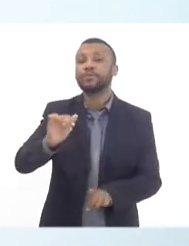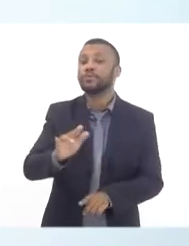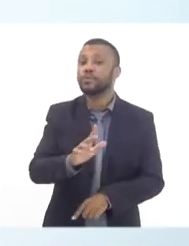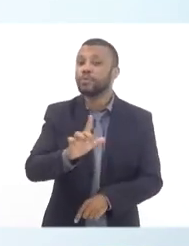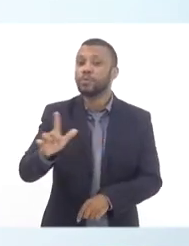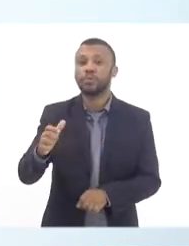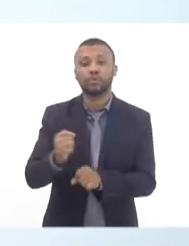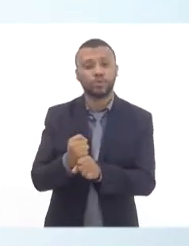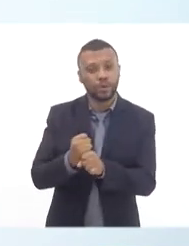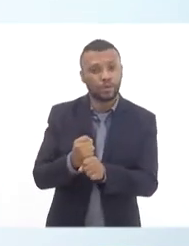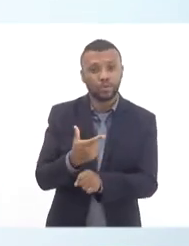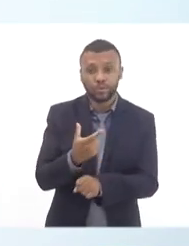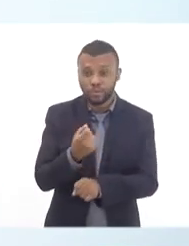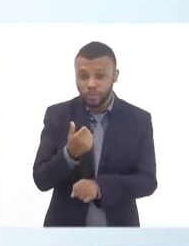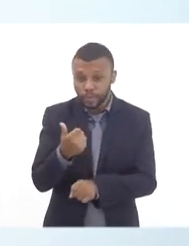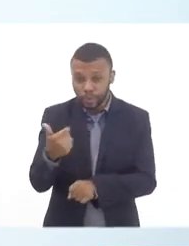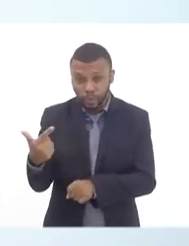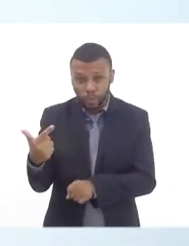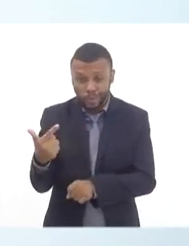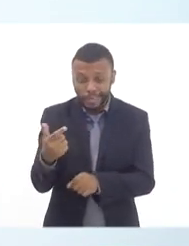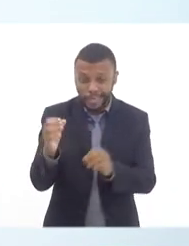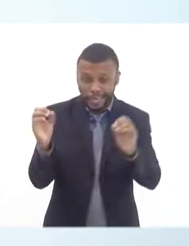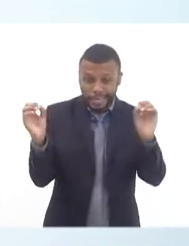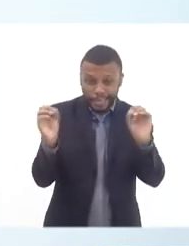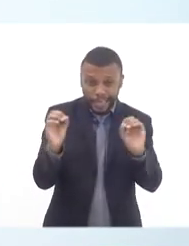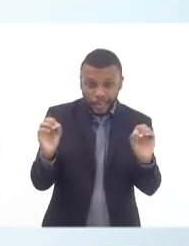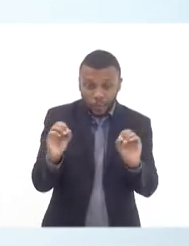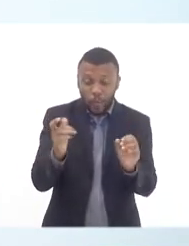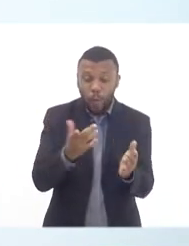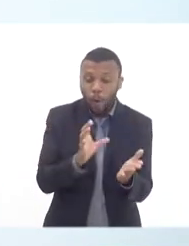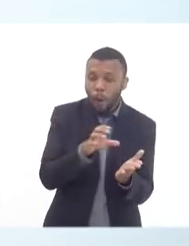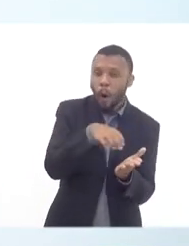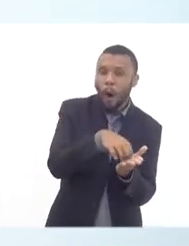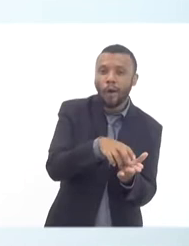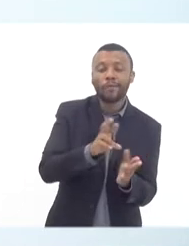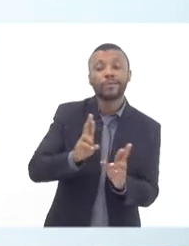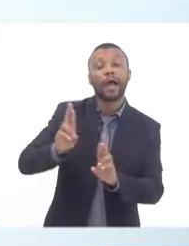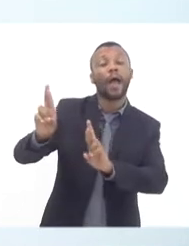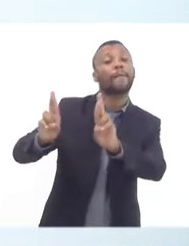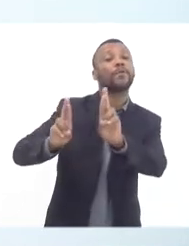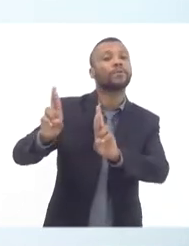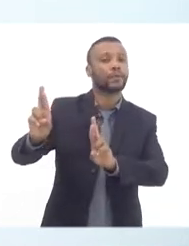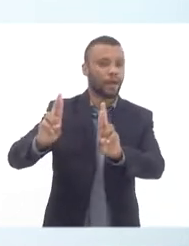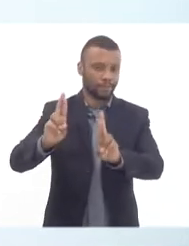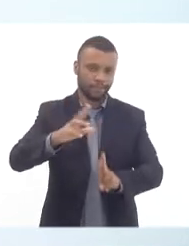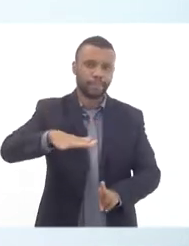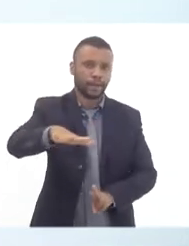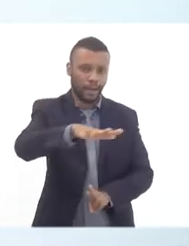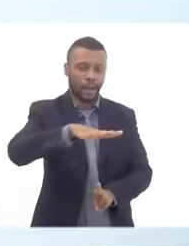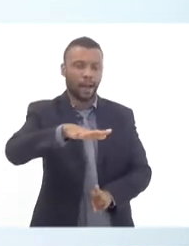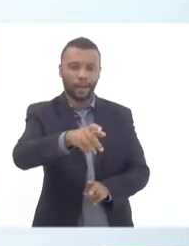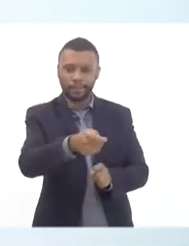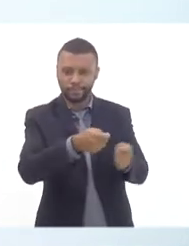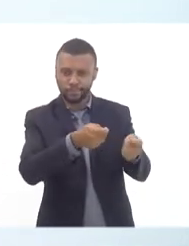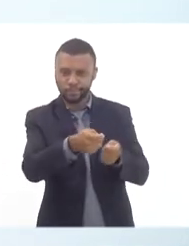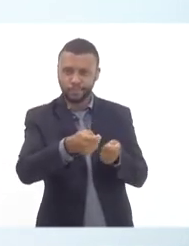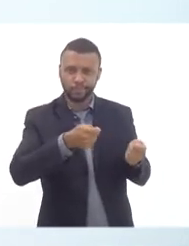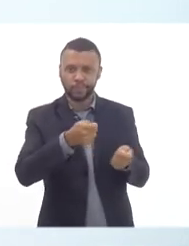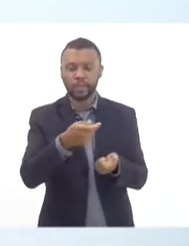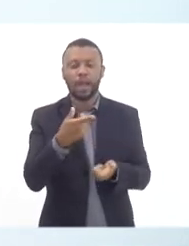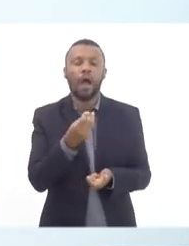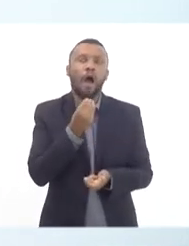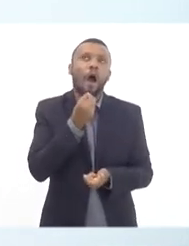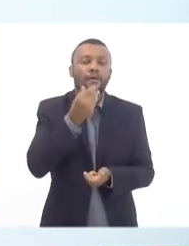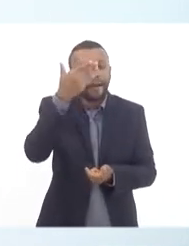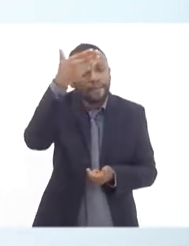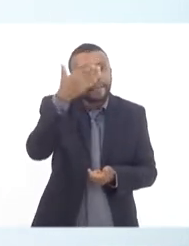Nenhum órgão, no momento, responde pela gestão do imóvel da área. É evidente a necessidade